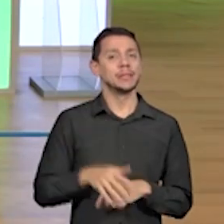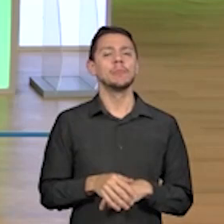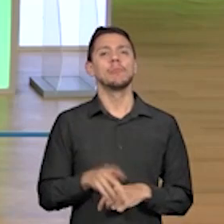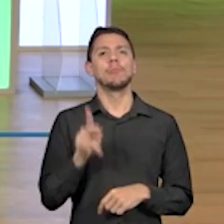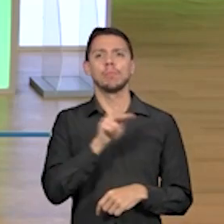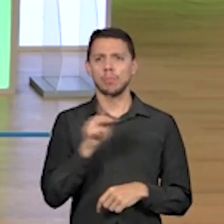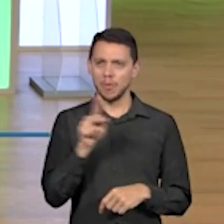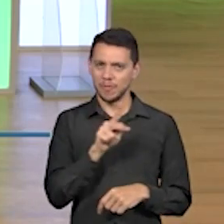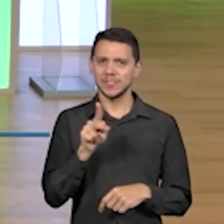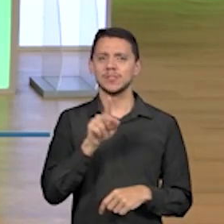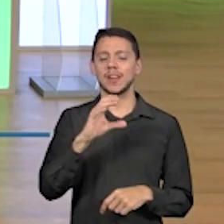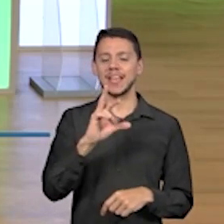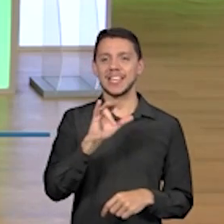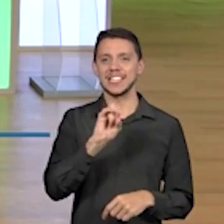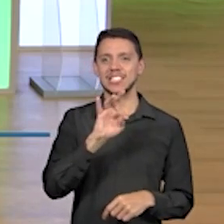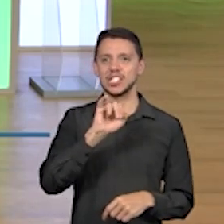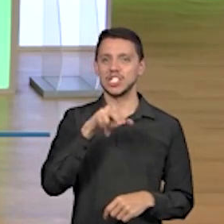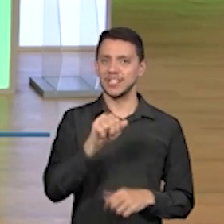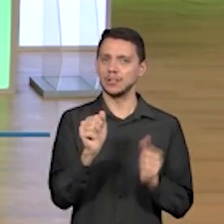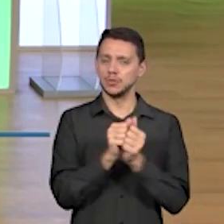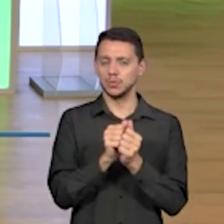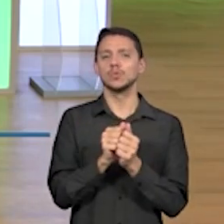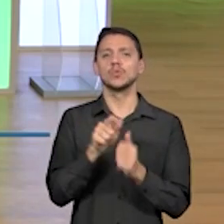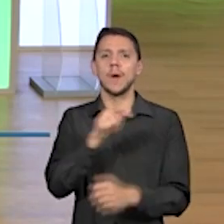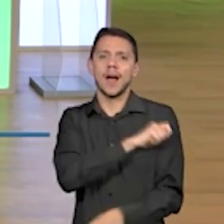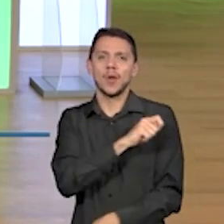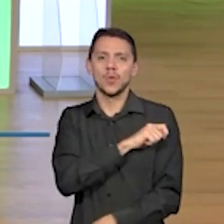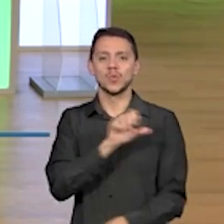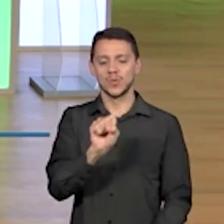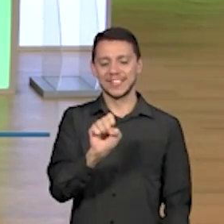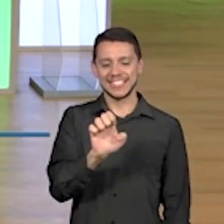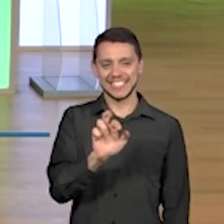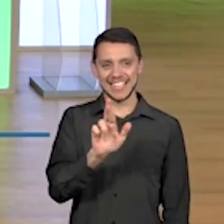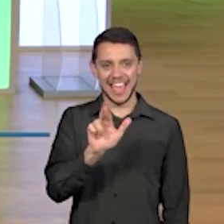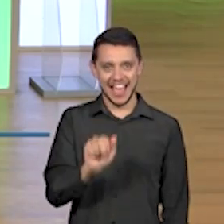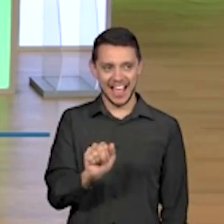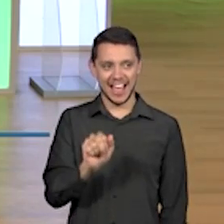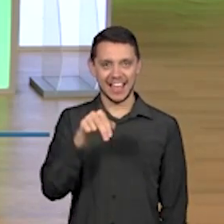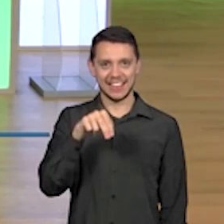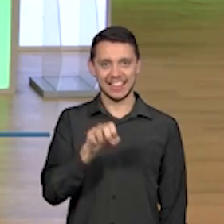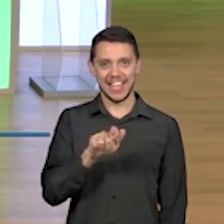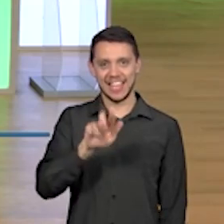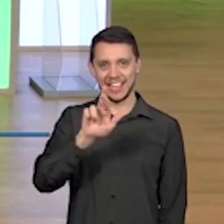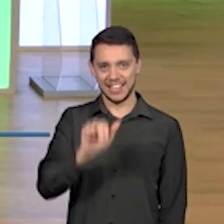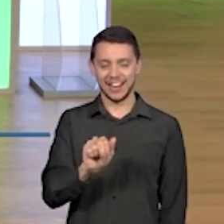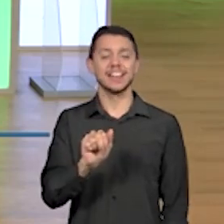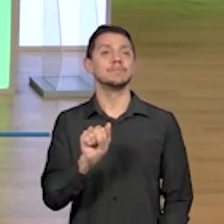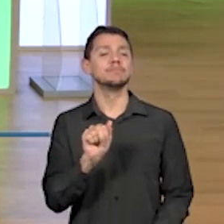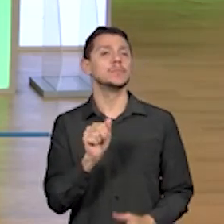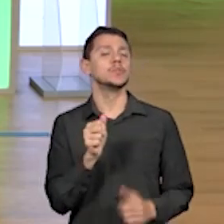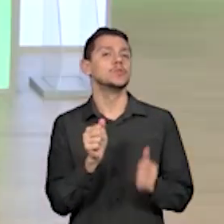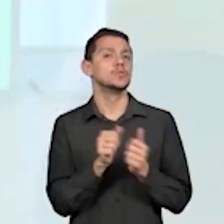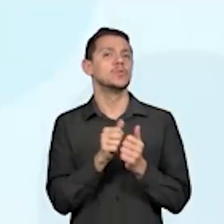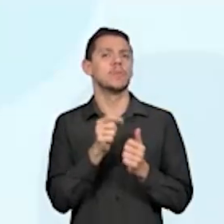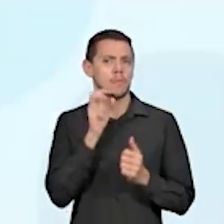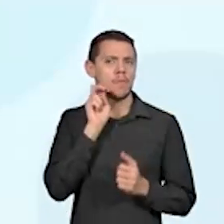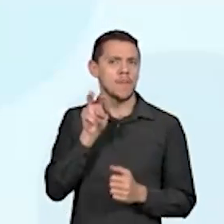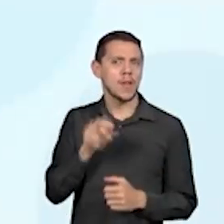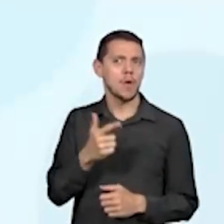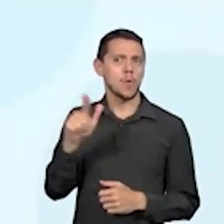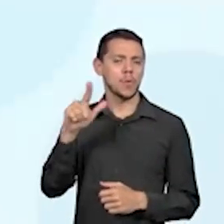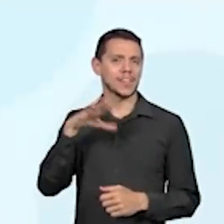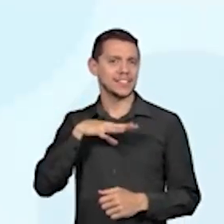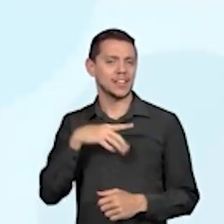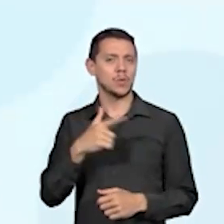Negra. Eu conferi, eu vou registrando isso. A professora Fran vai lendo outras cidades e outras escolas. Pode deixar. Temos também, professor